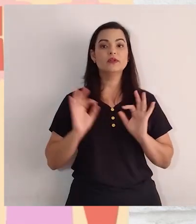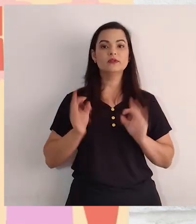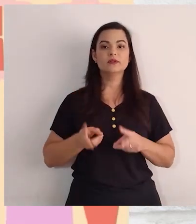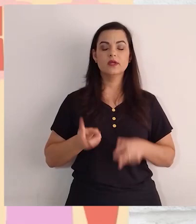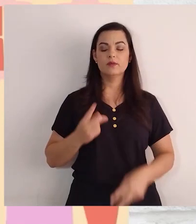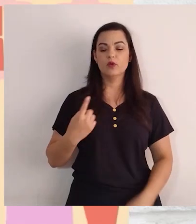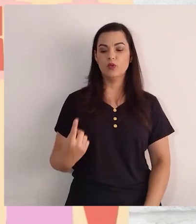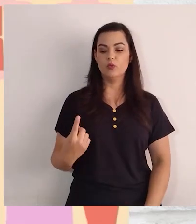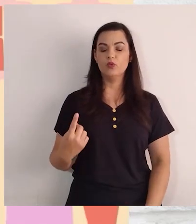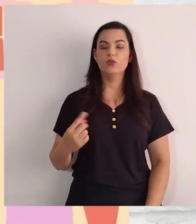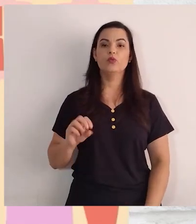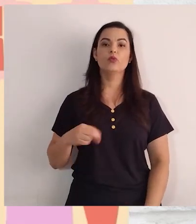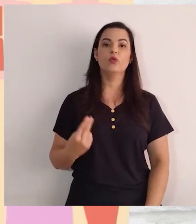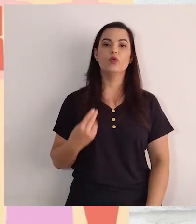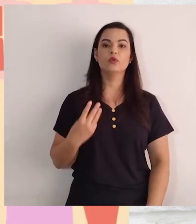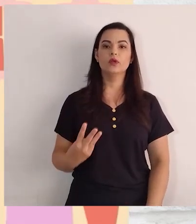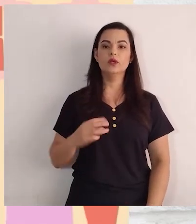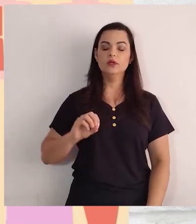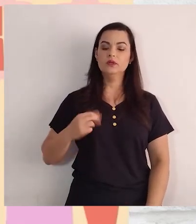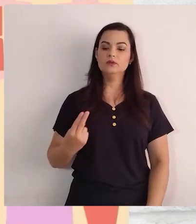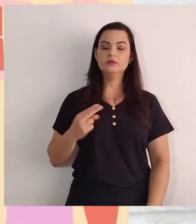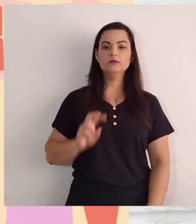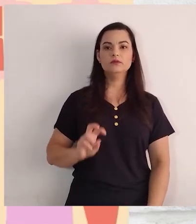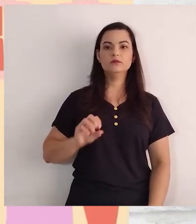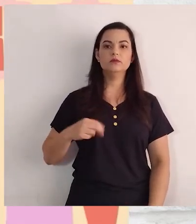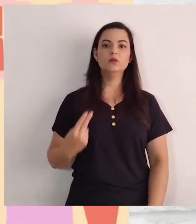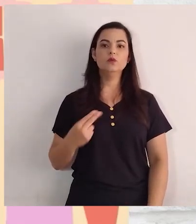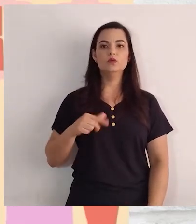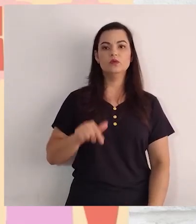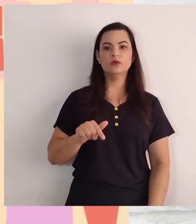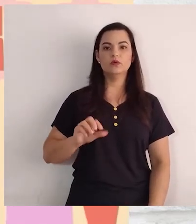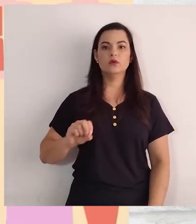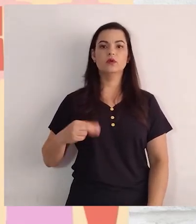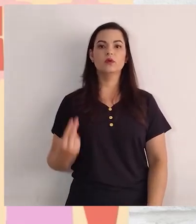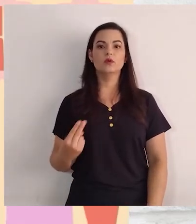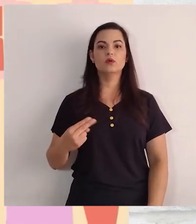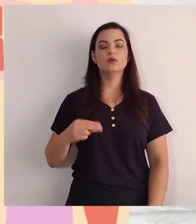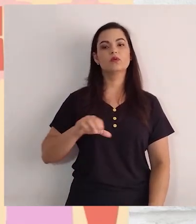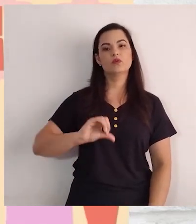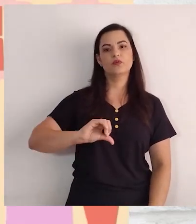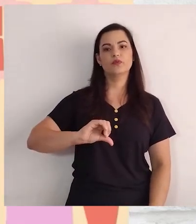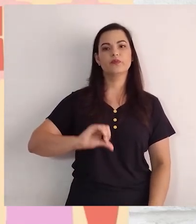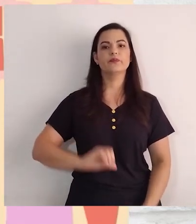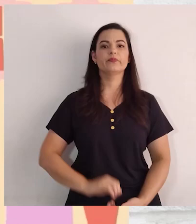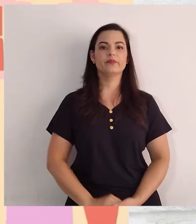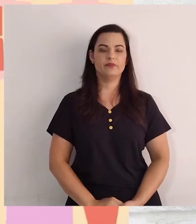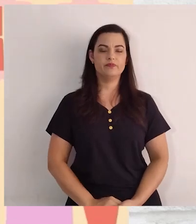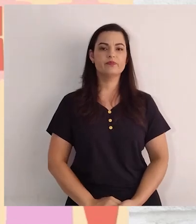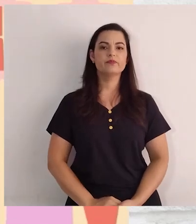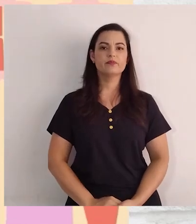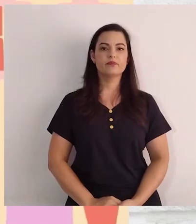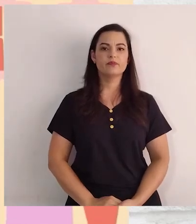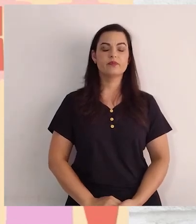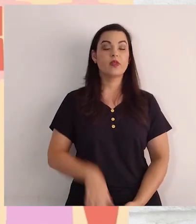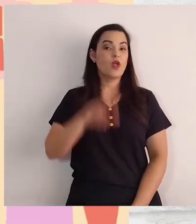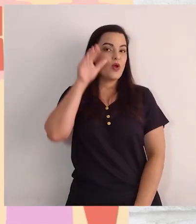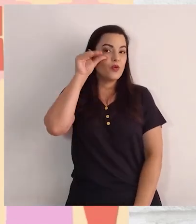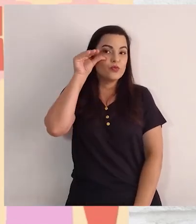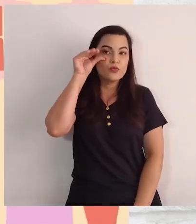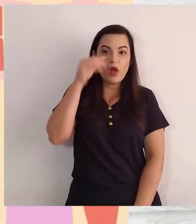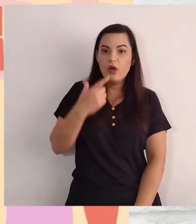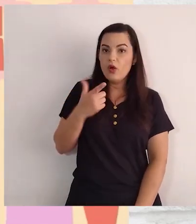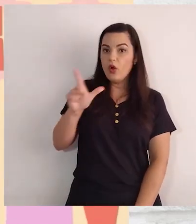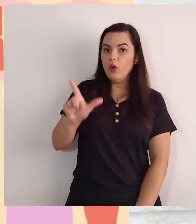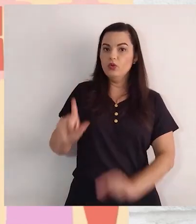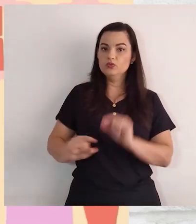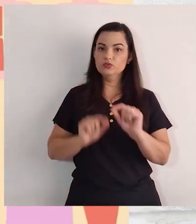9. 1, 3, 5, 7 e 9. Outra curiosidade